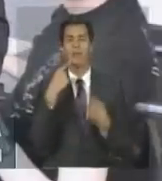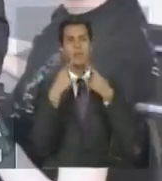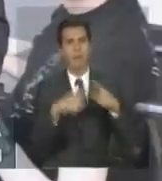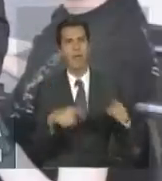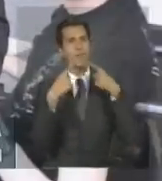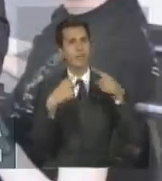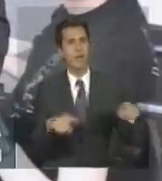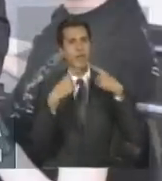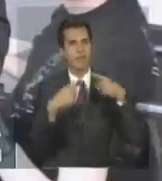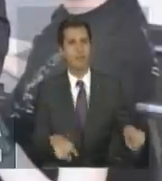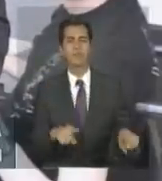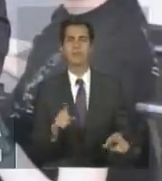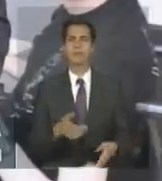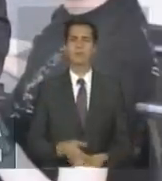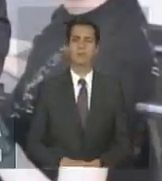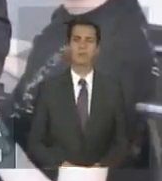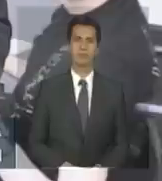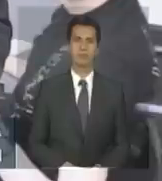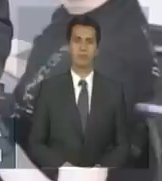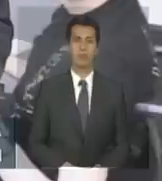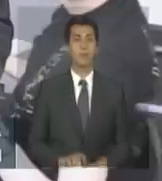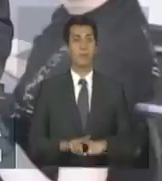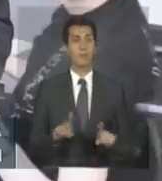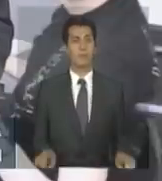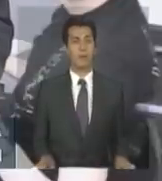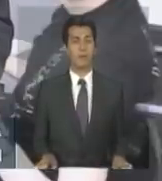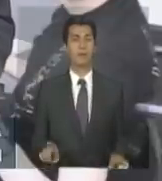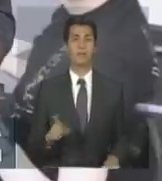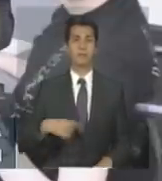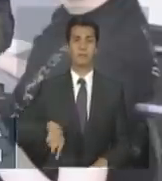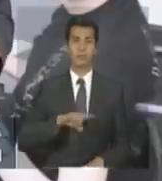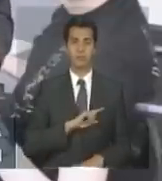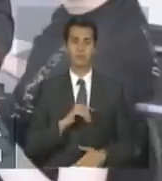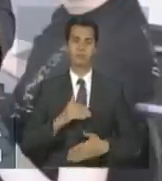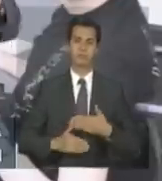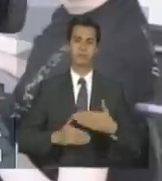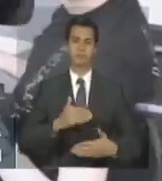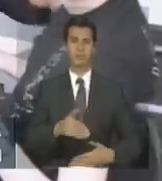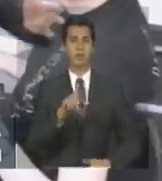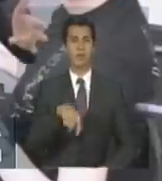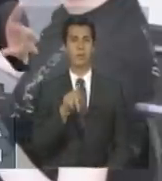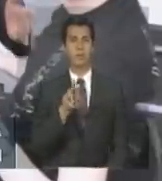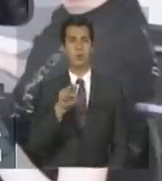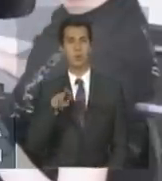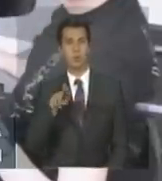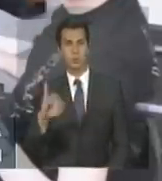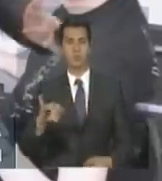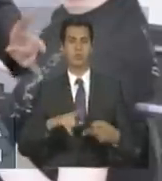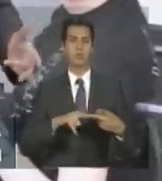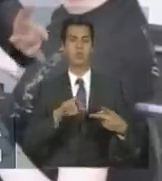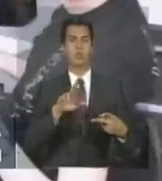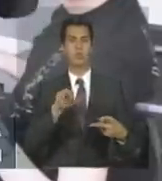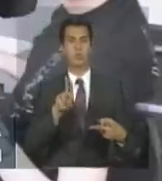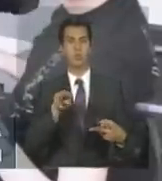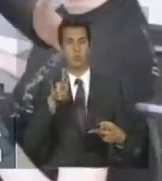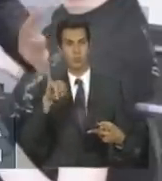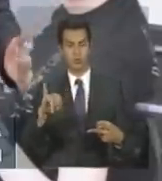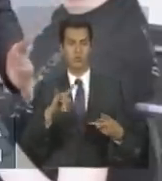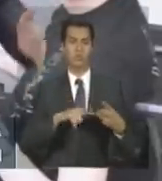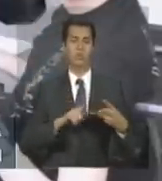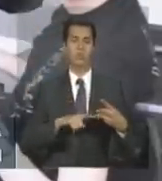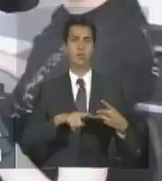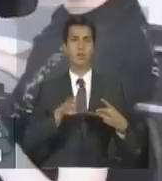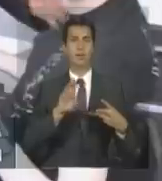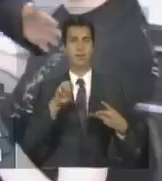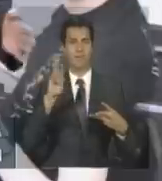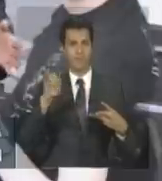Só que são essas realizações, ProUni, Reúne, Enem,